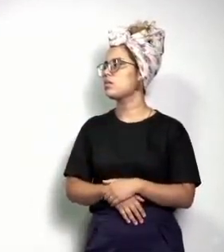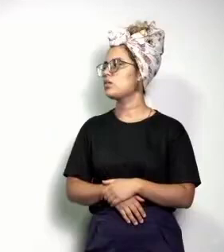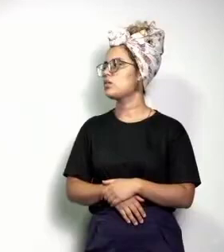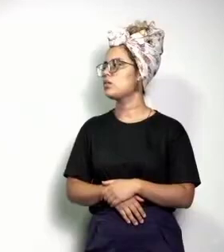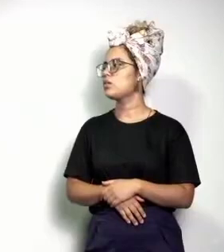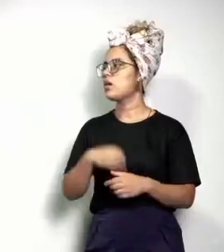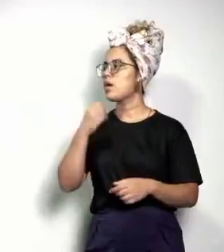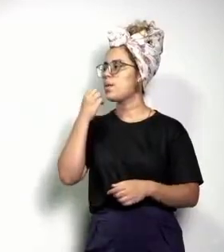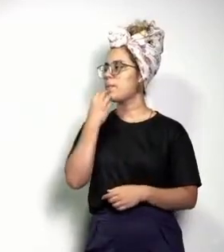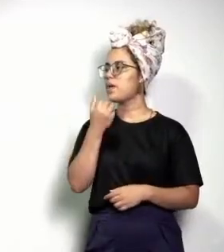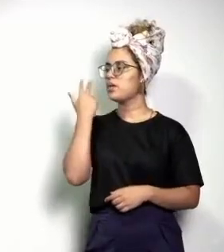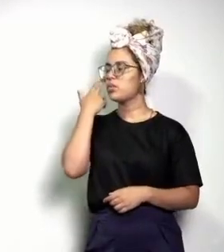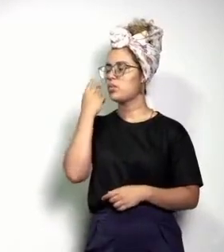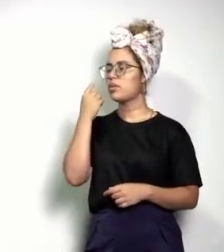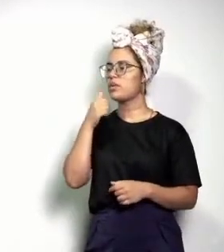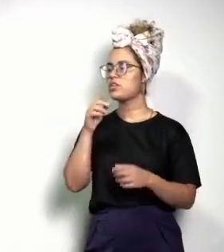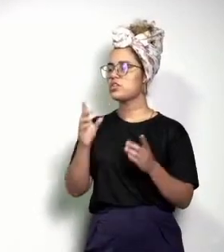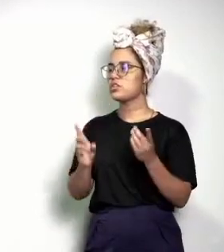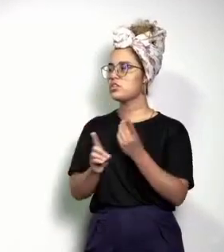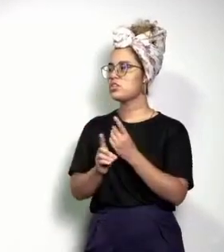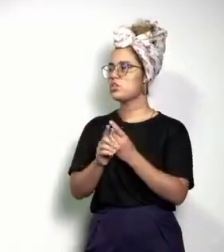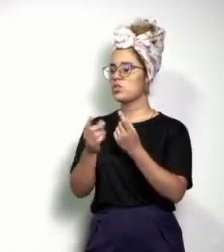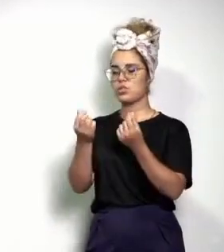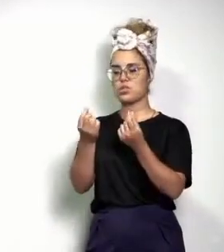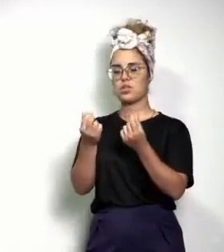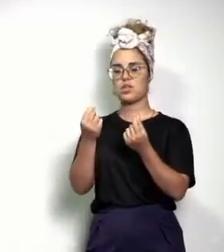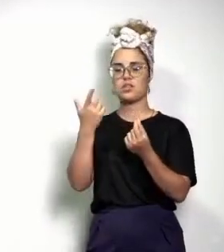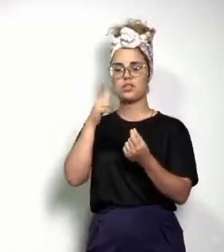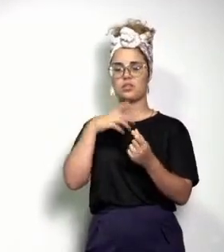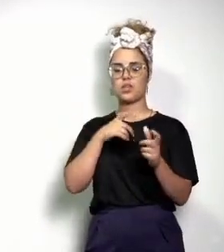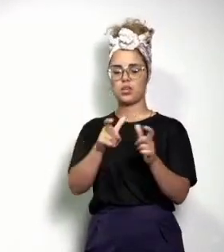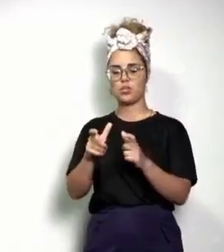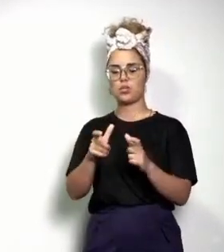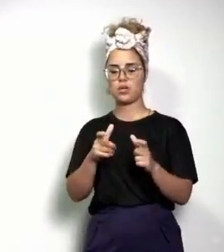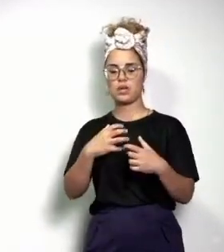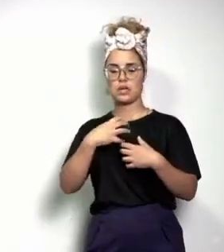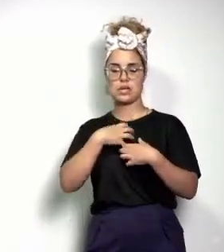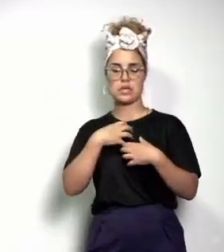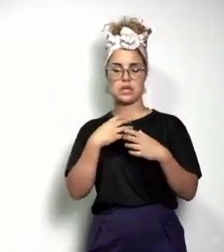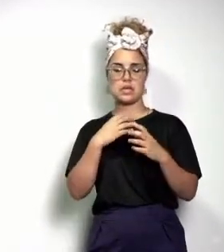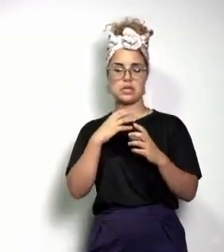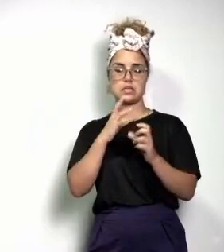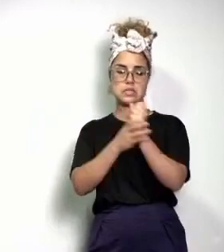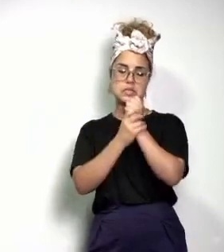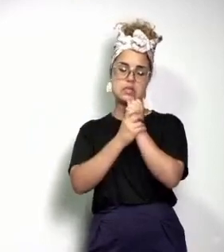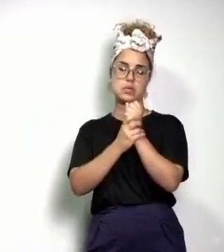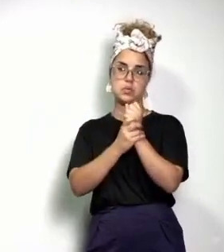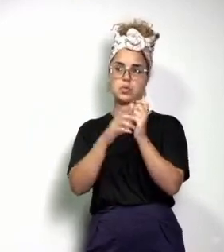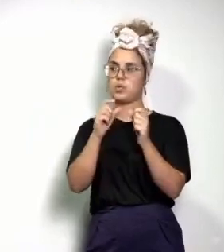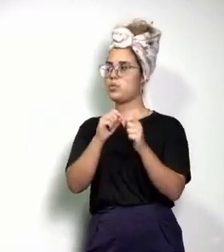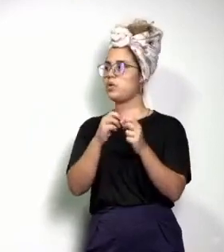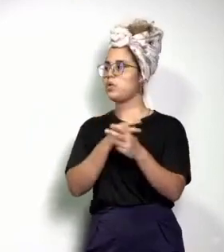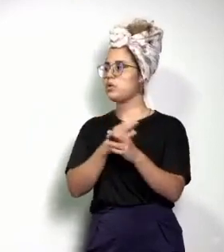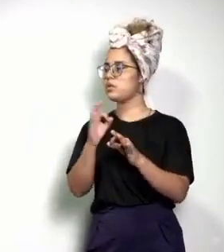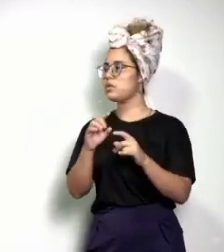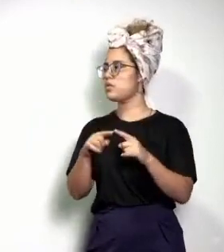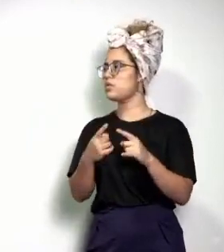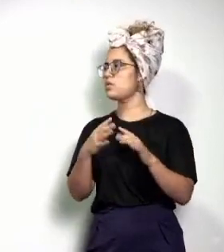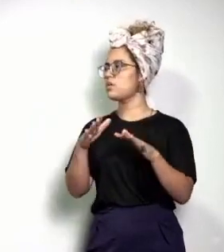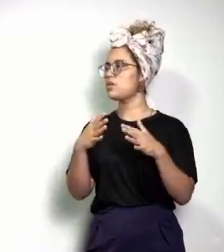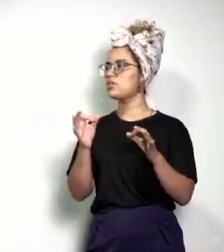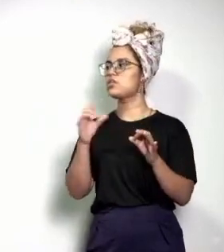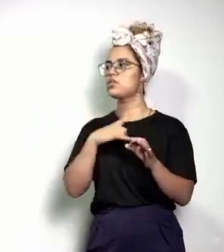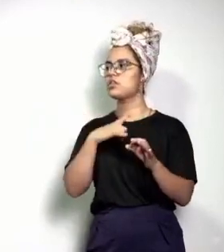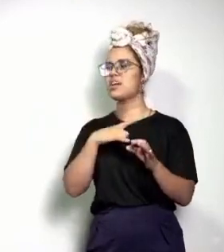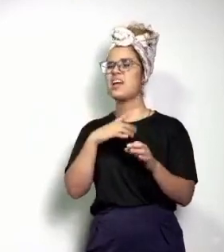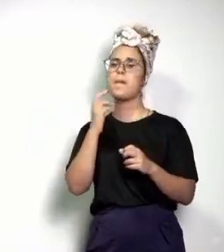É bem comum que a gente acabe encostando o dedo, porque é isso, né? Não tem um lugar seguro para segurar, então... Então, a gente,